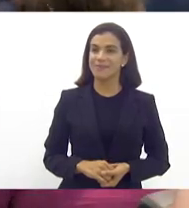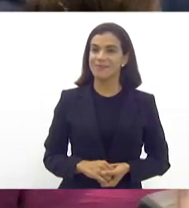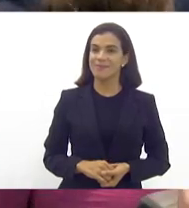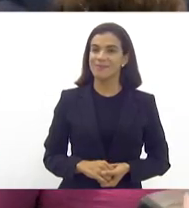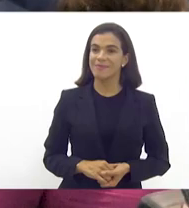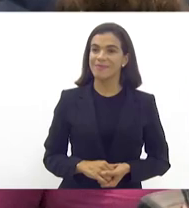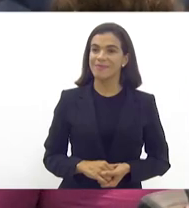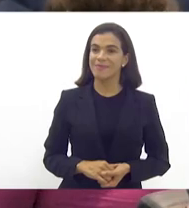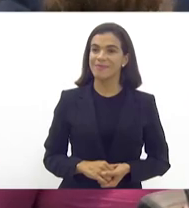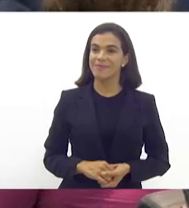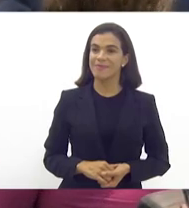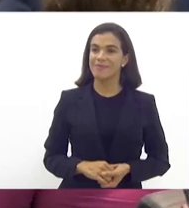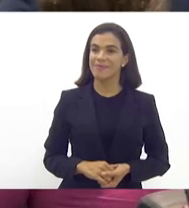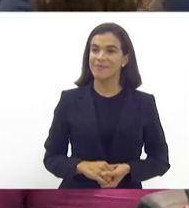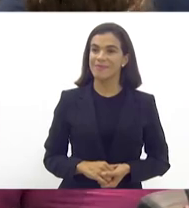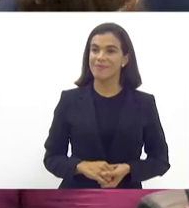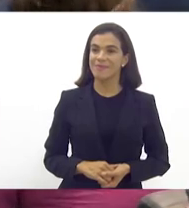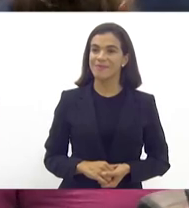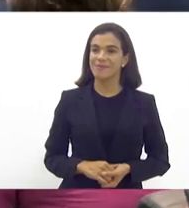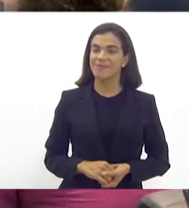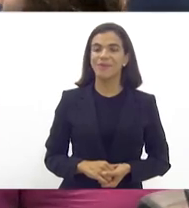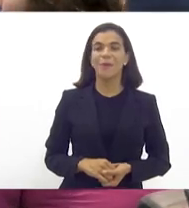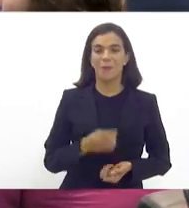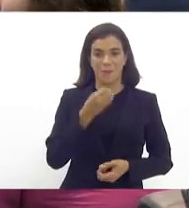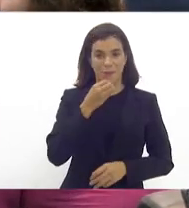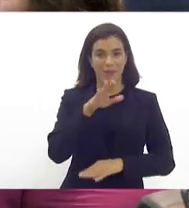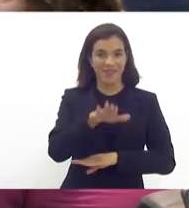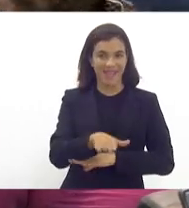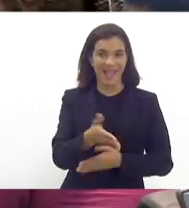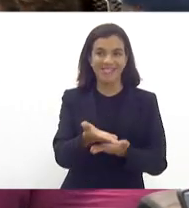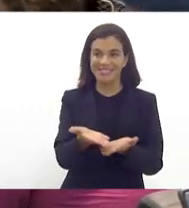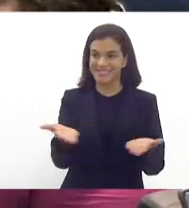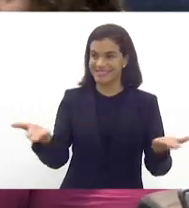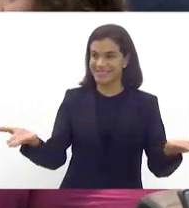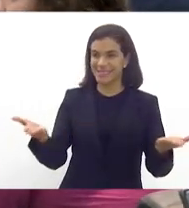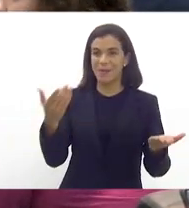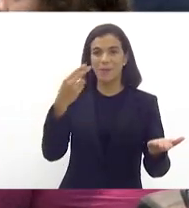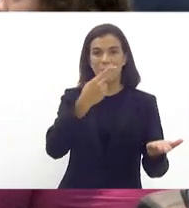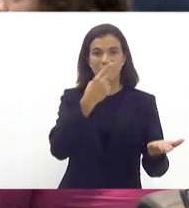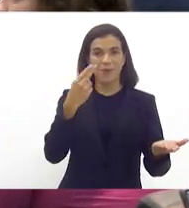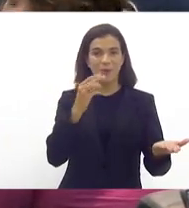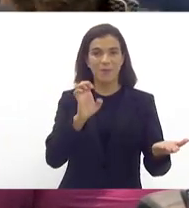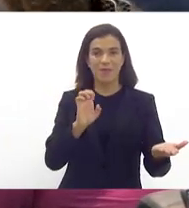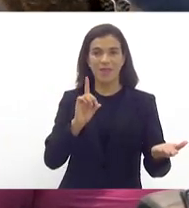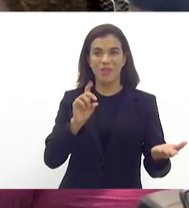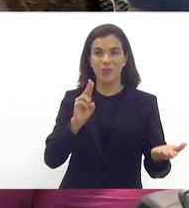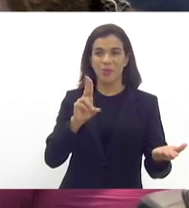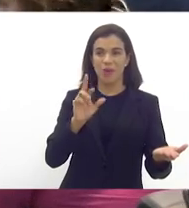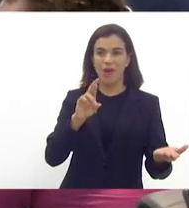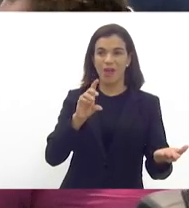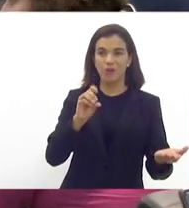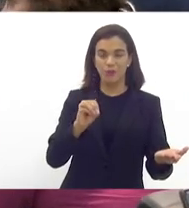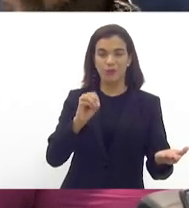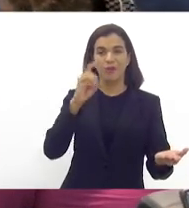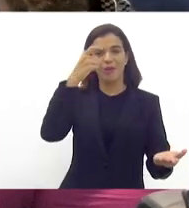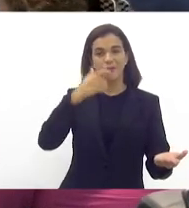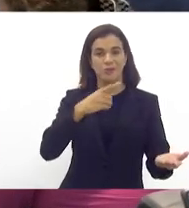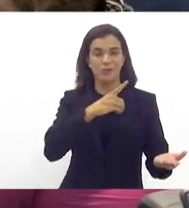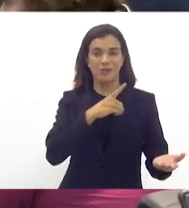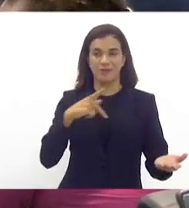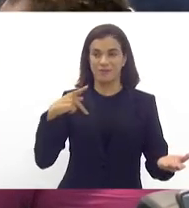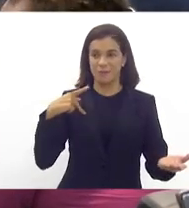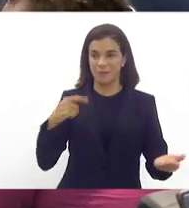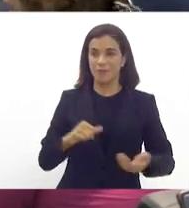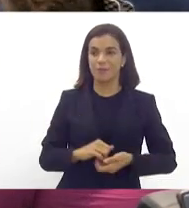senhor Eduardo por favor Boa tarde Boa tarde a todos meu nome é Eduardo sou Defensor Público Mestre